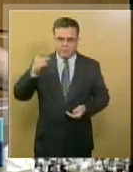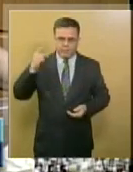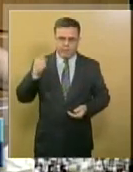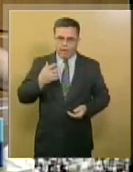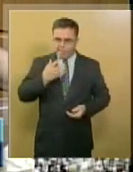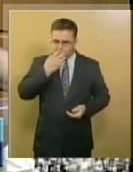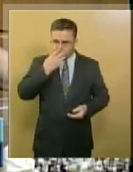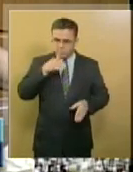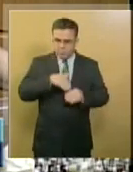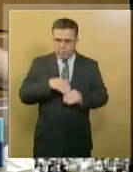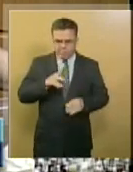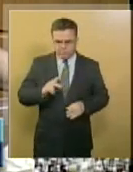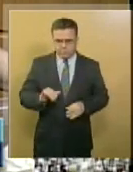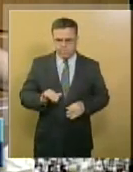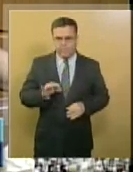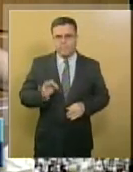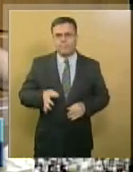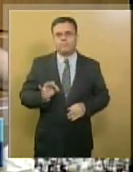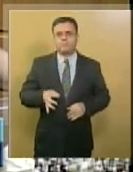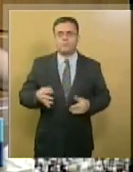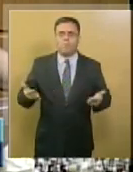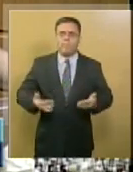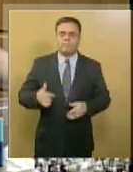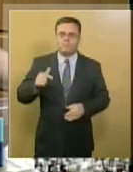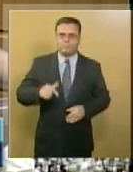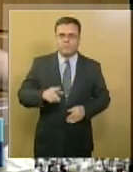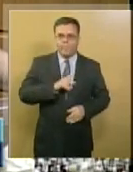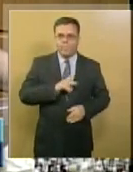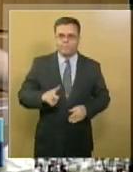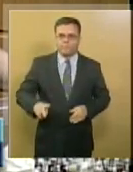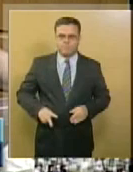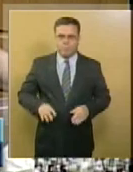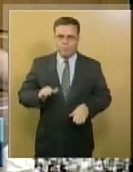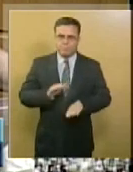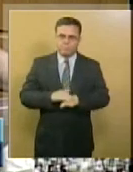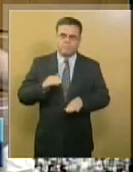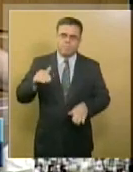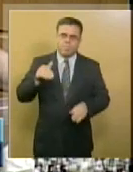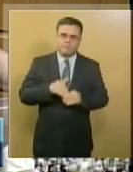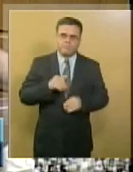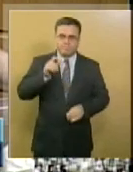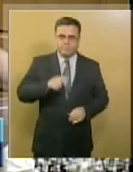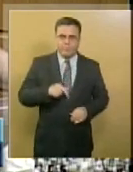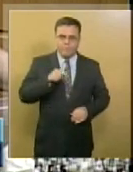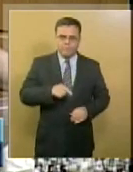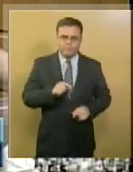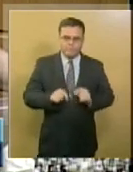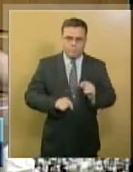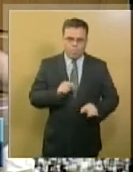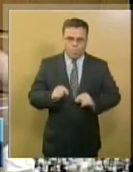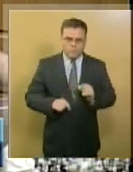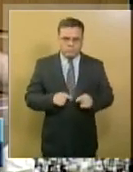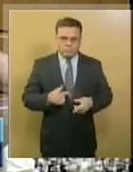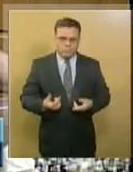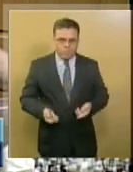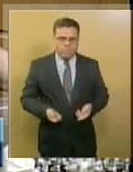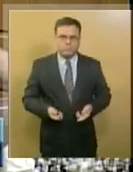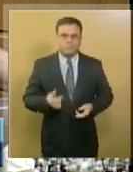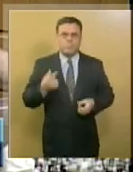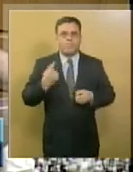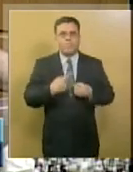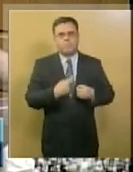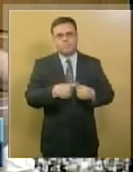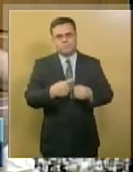pessoas não acreditavam. Hoje nós temos nesse estado uma vereadora mais votada, a terceira mais votada da capital. E no